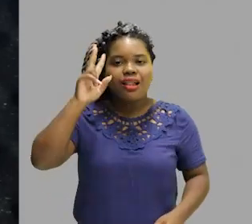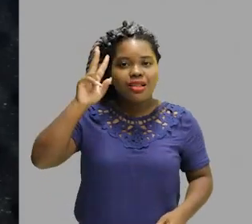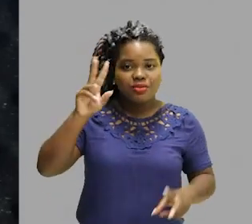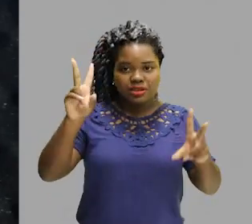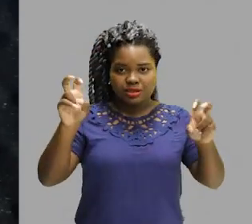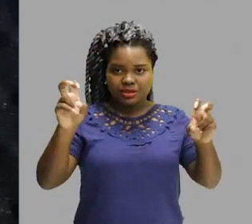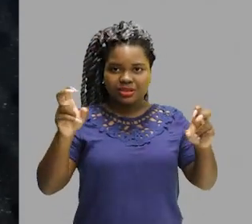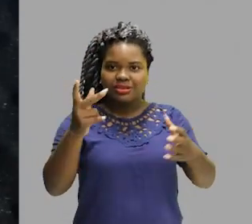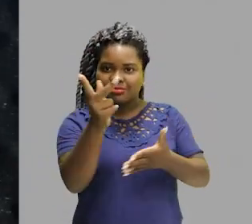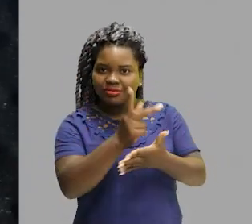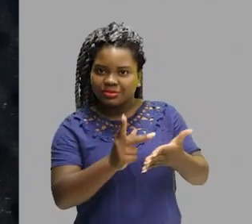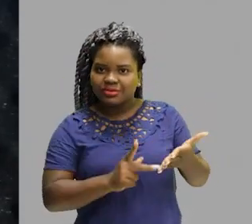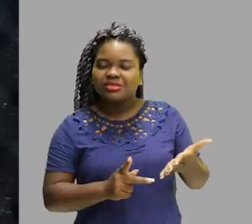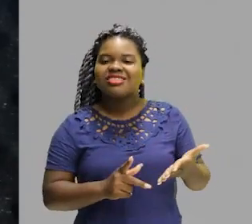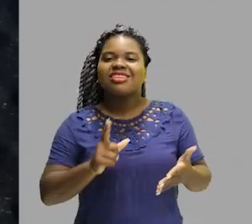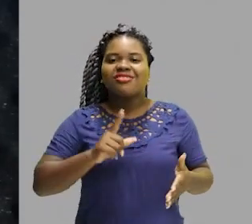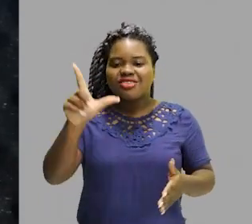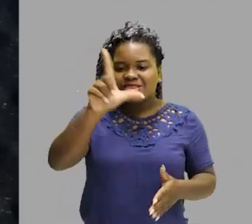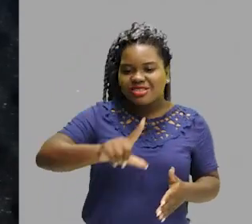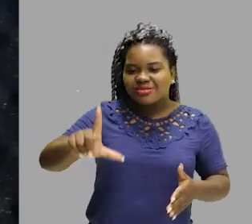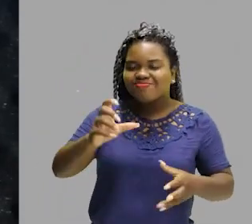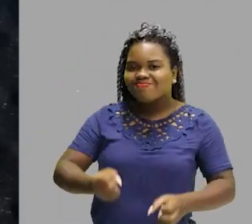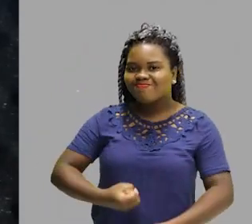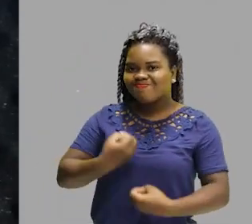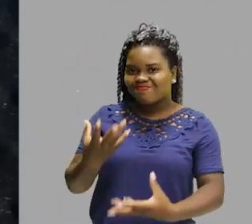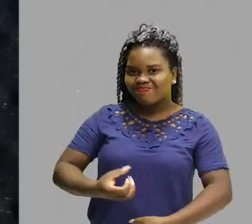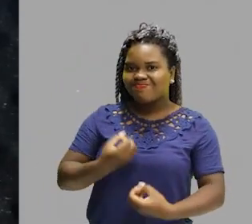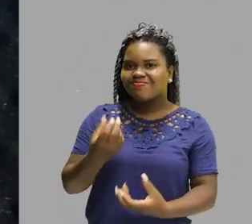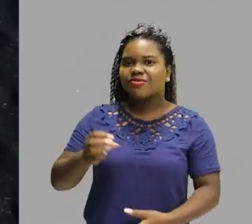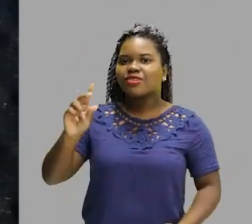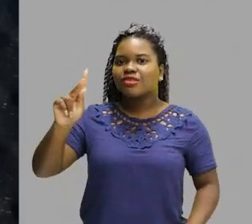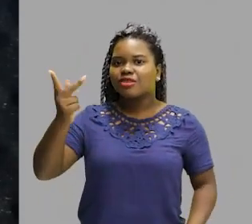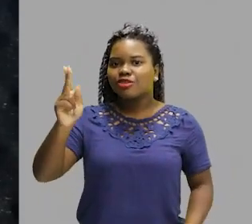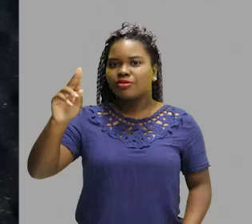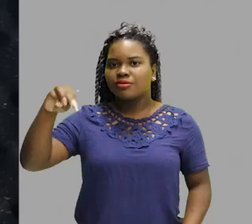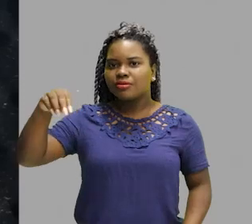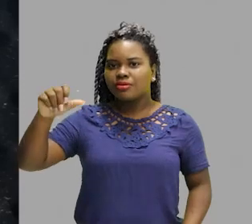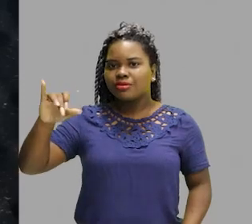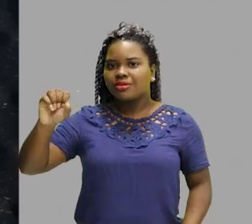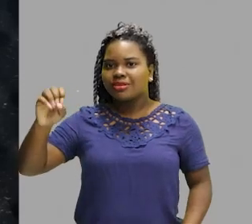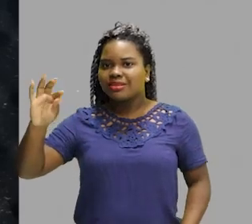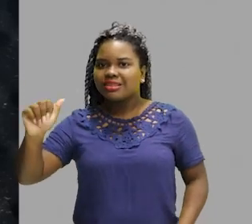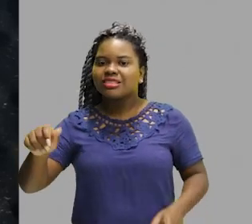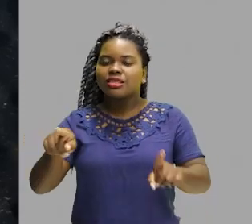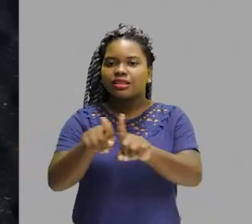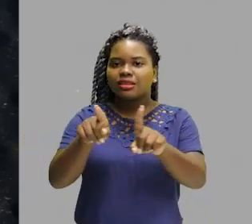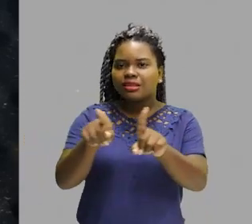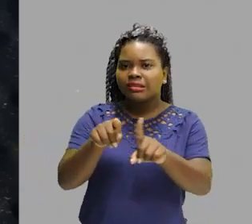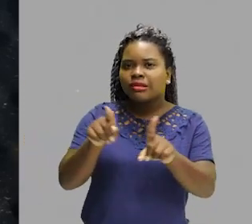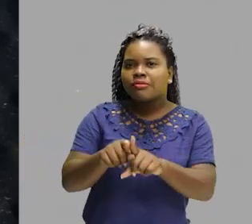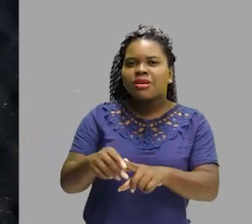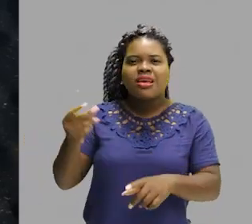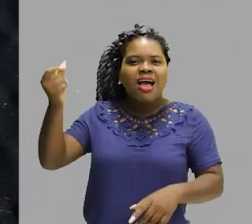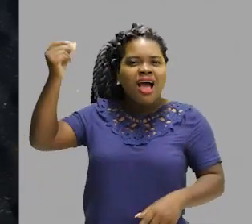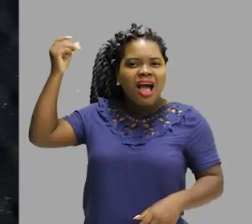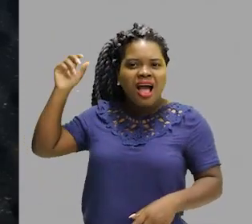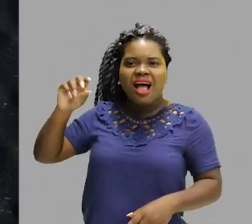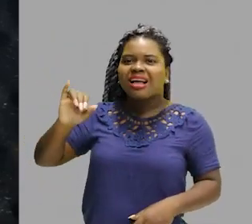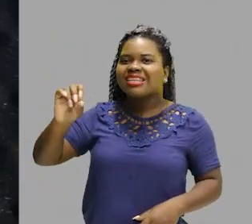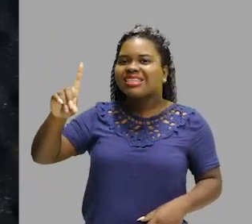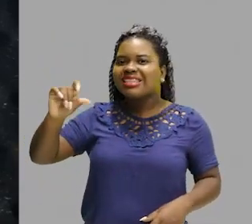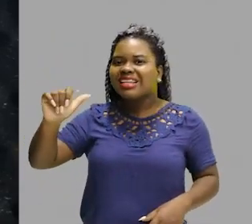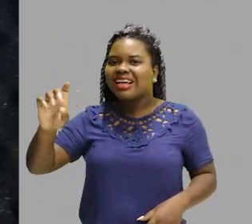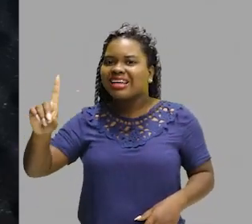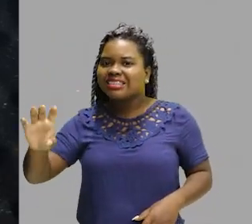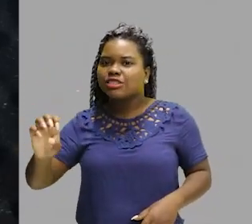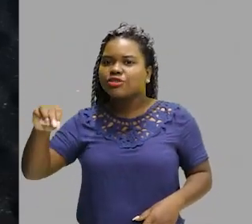produções literárias humanistas, tá? E também falamos da poesia lá na Idade Média, quando falamos das